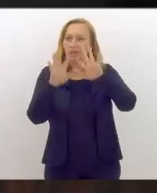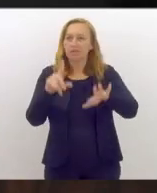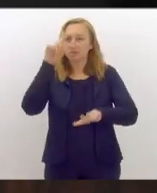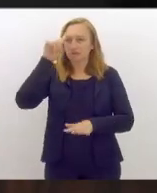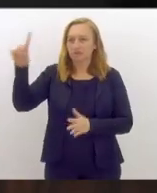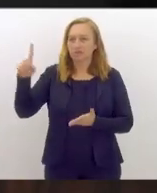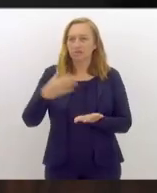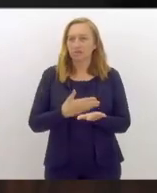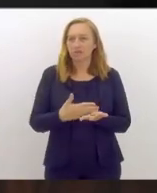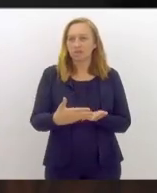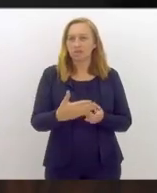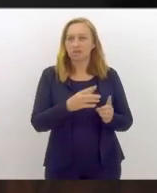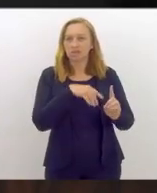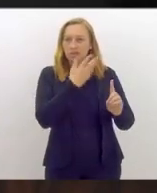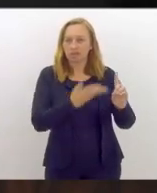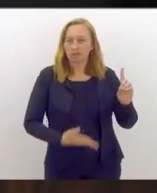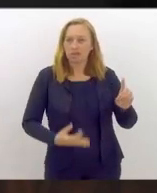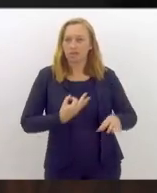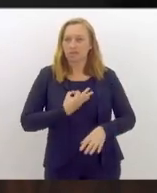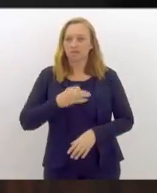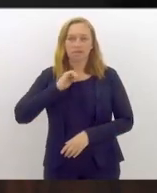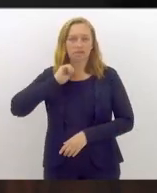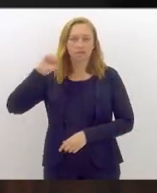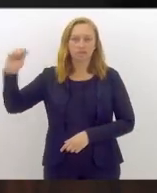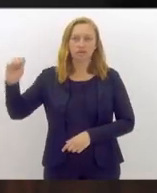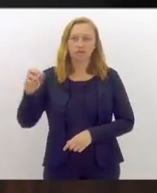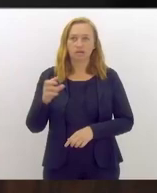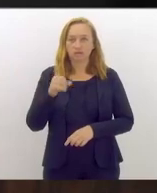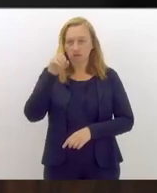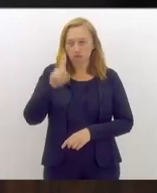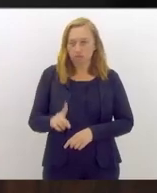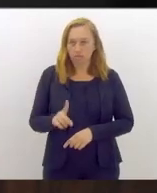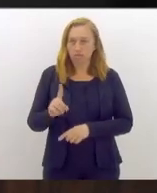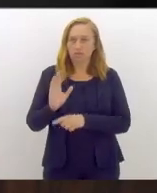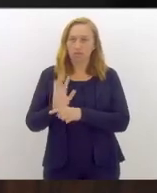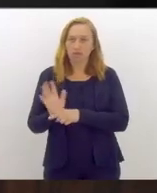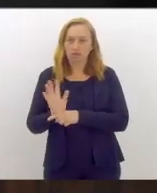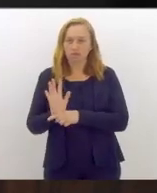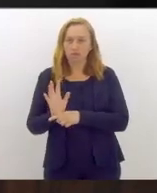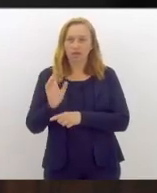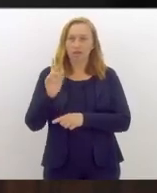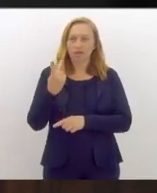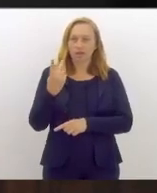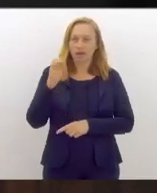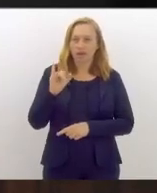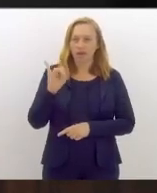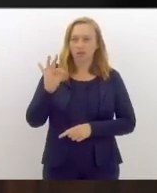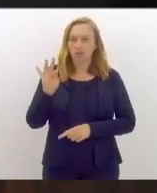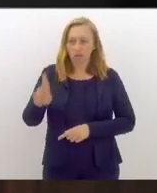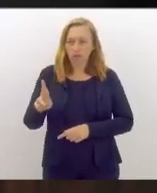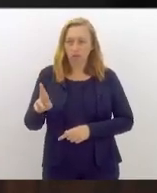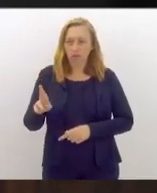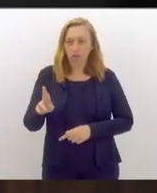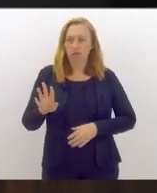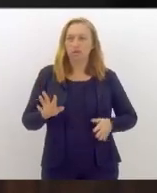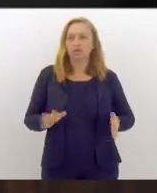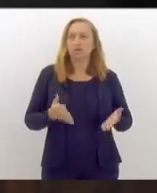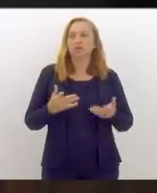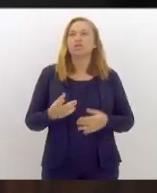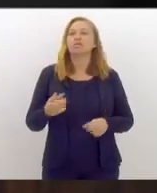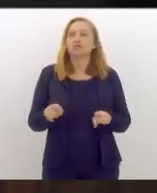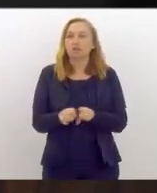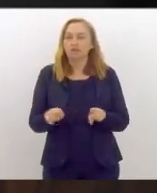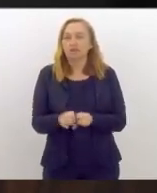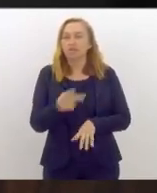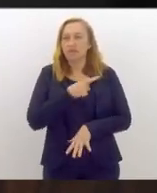declara aberta essa sessão solene de entrega de medalhas Tiradentes ao diretor de cinema mentor da área essa comenda da minha iniciativa com a autoria do